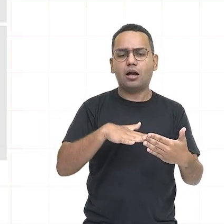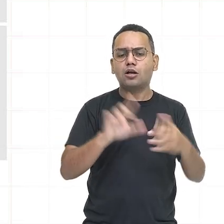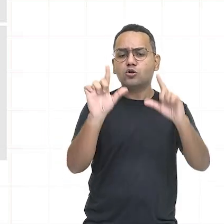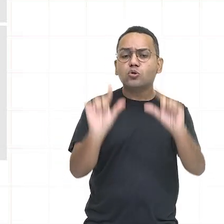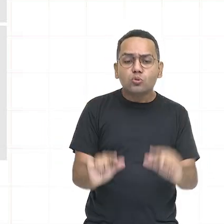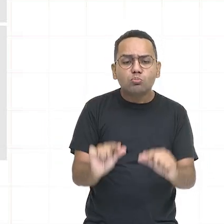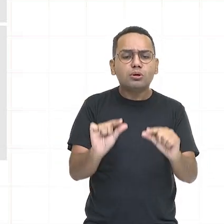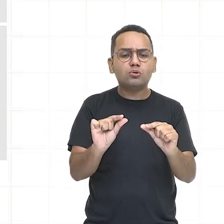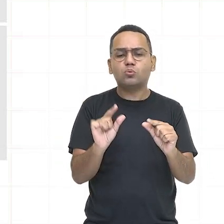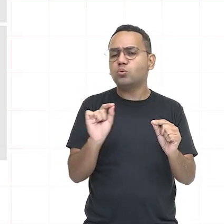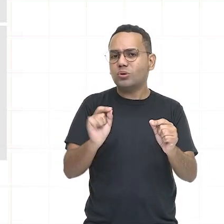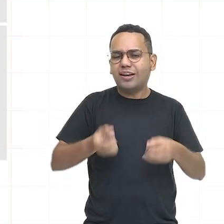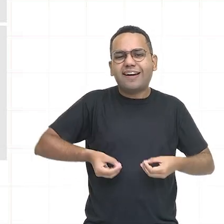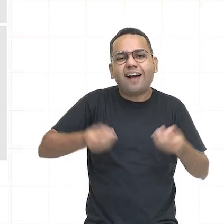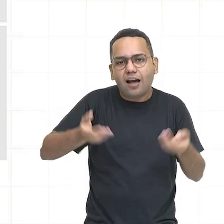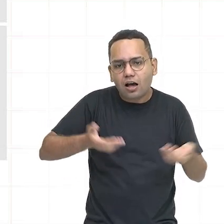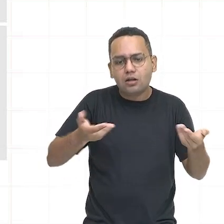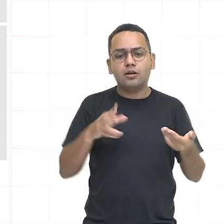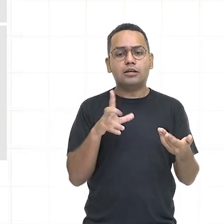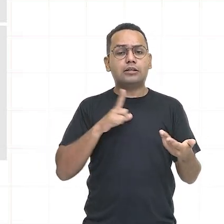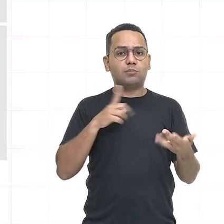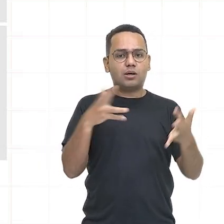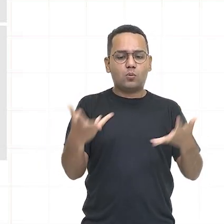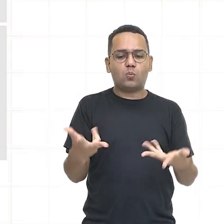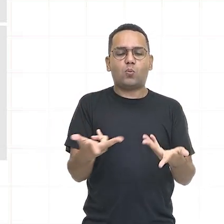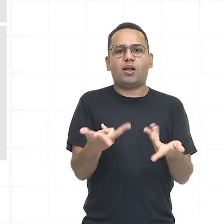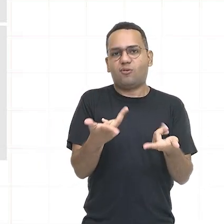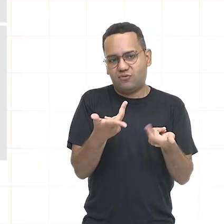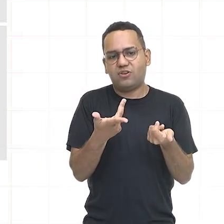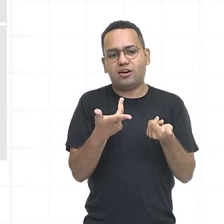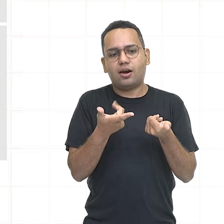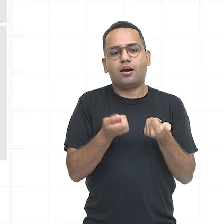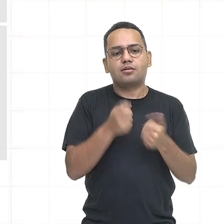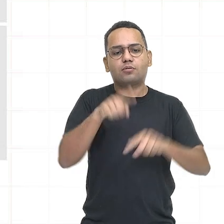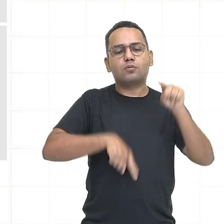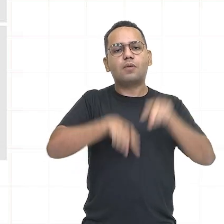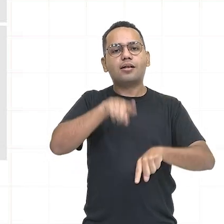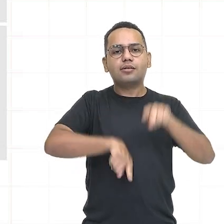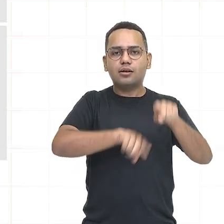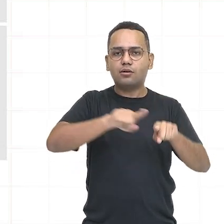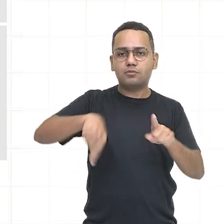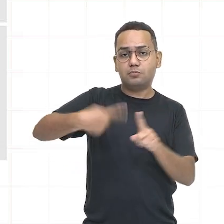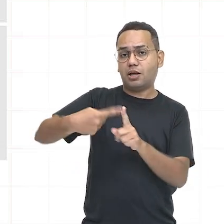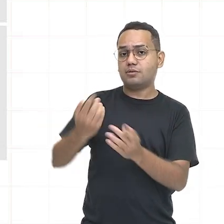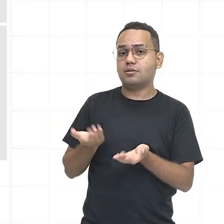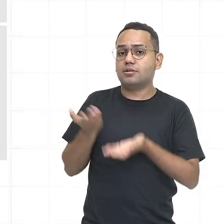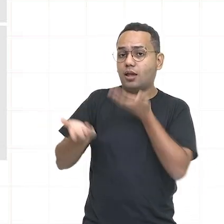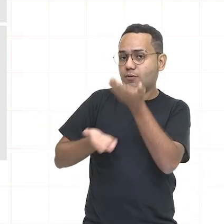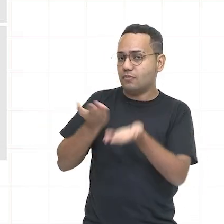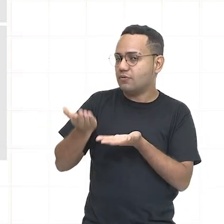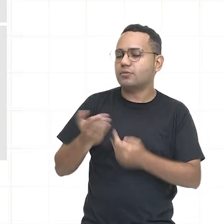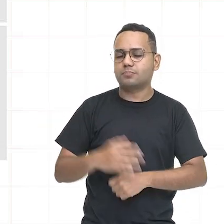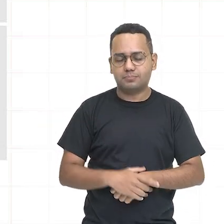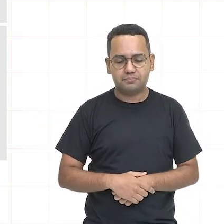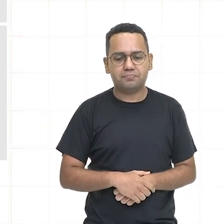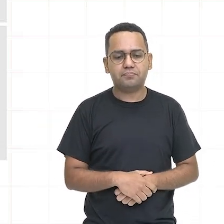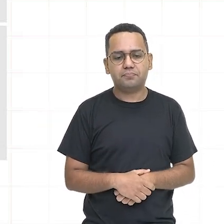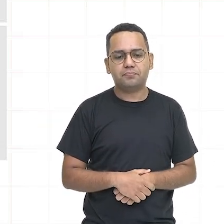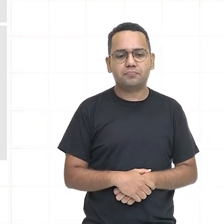de qualidade, tanto na parte de produtos quanto na de serviços. Mas, além